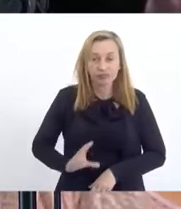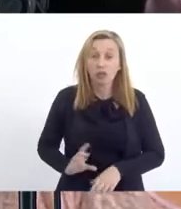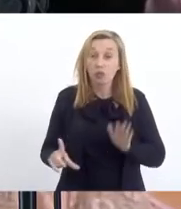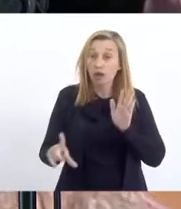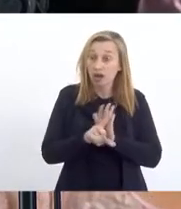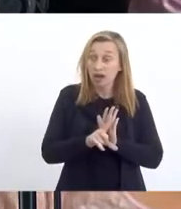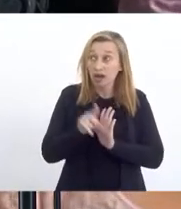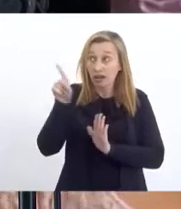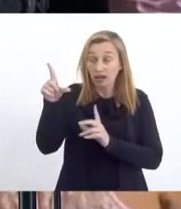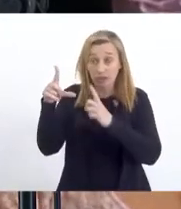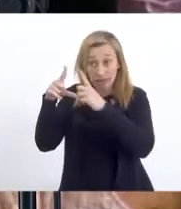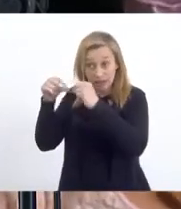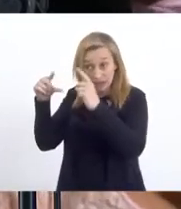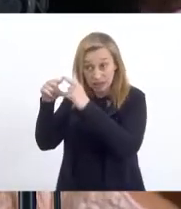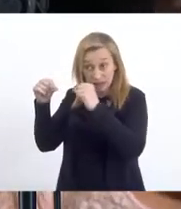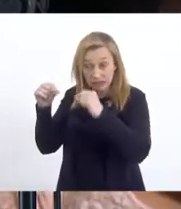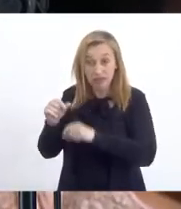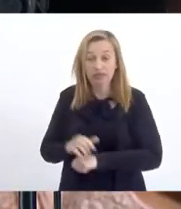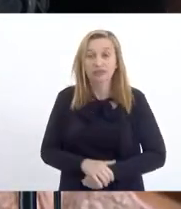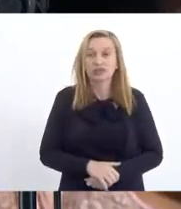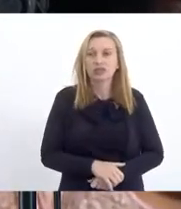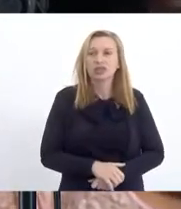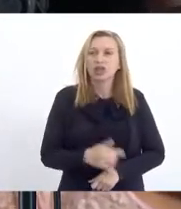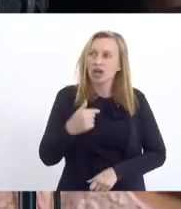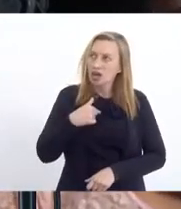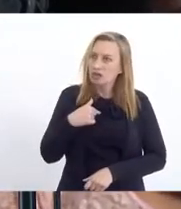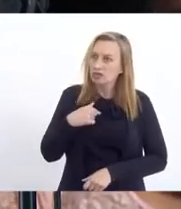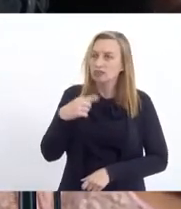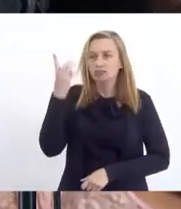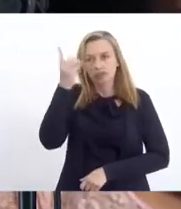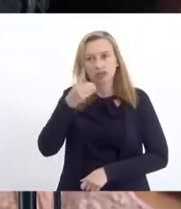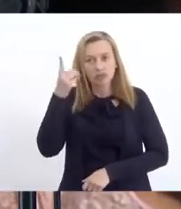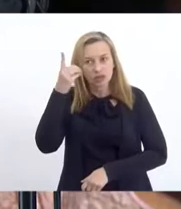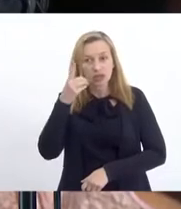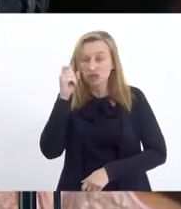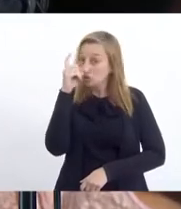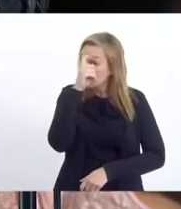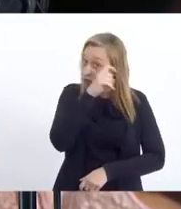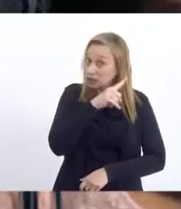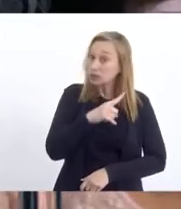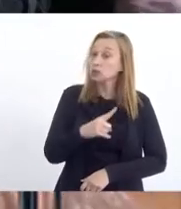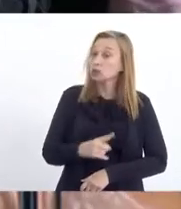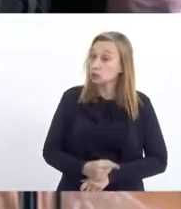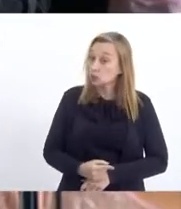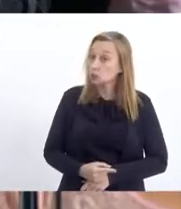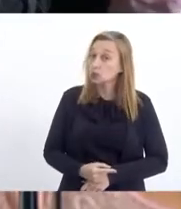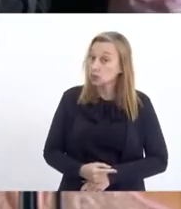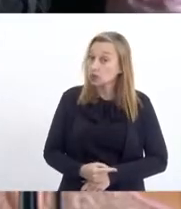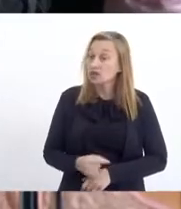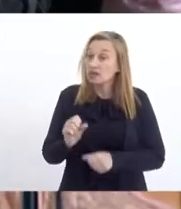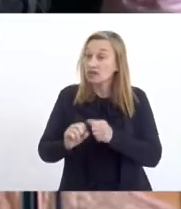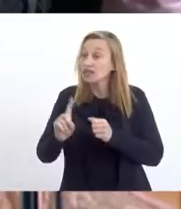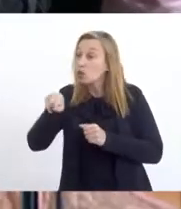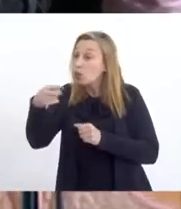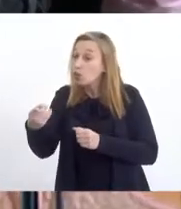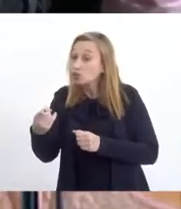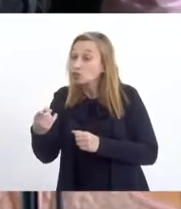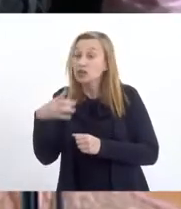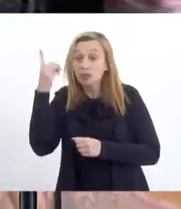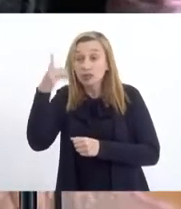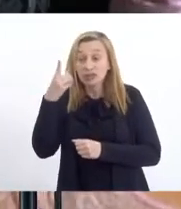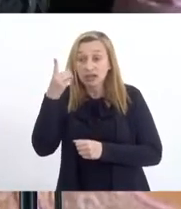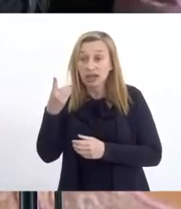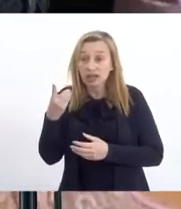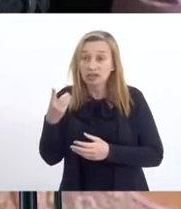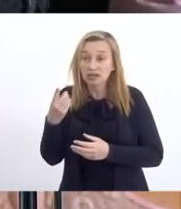lenda em Brasília, que enquanto eu estive como deputado, foi difícil tentar convencer deputados de outros estados de que o Rio não